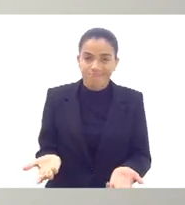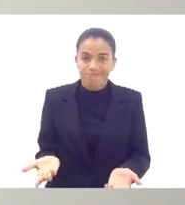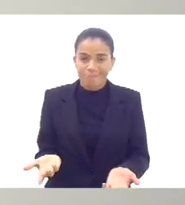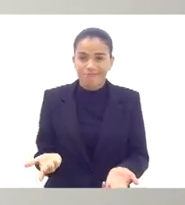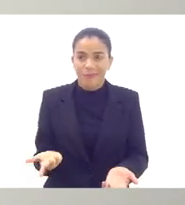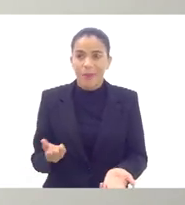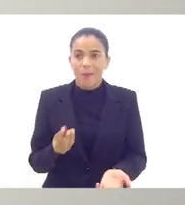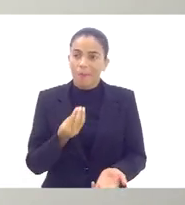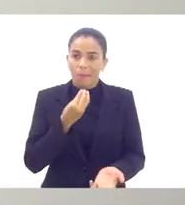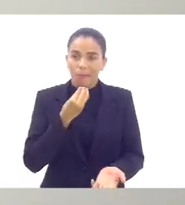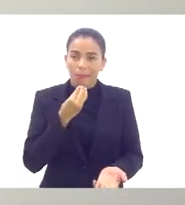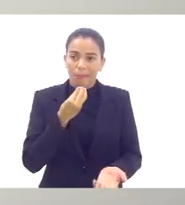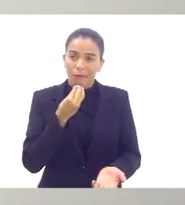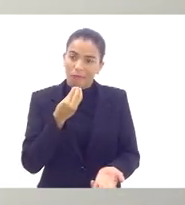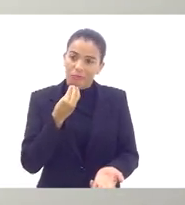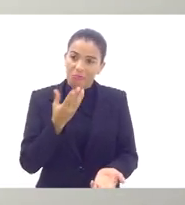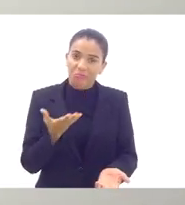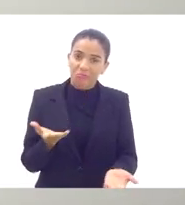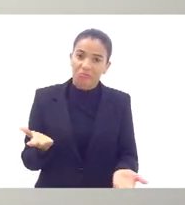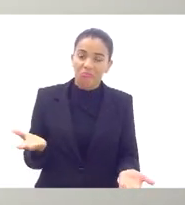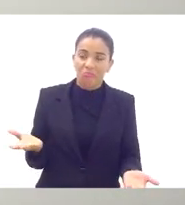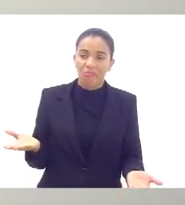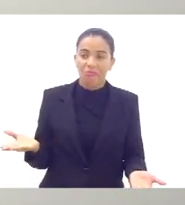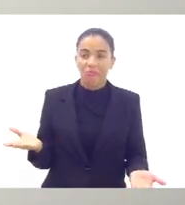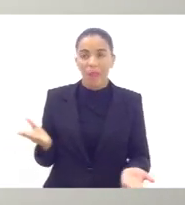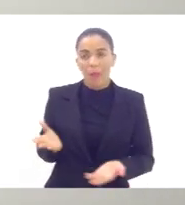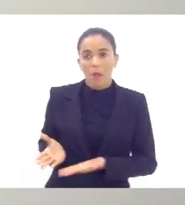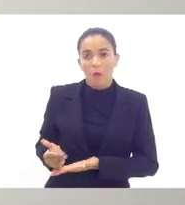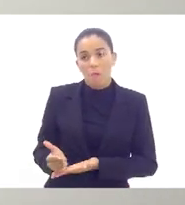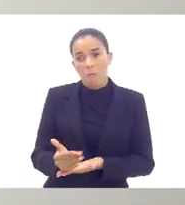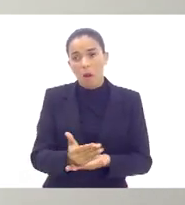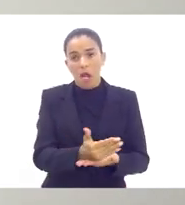provavelmente volta a se ter uma arrecadação